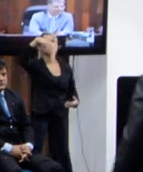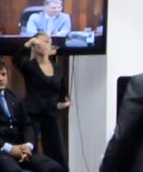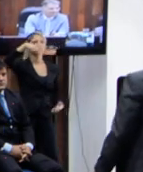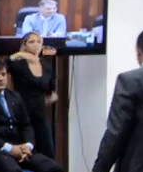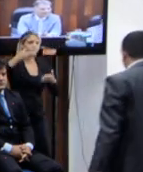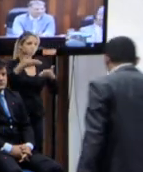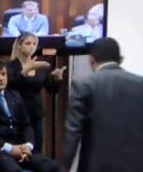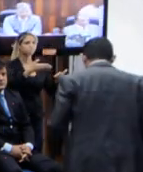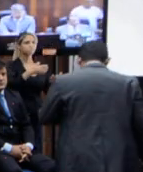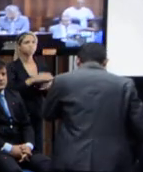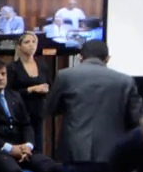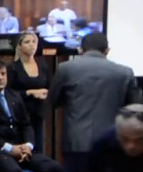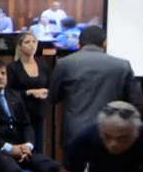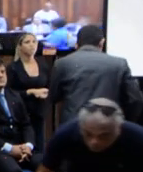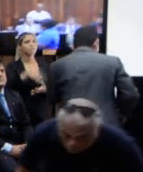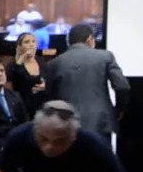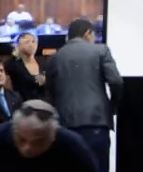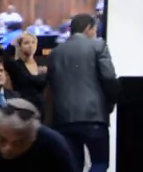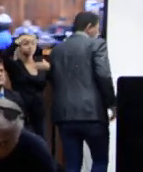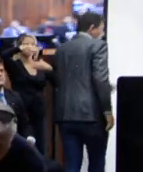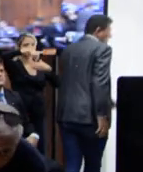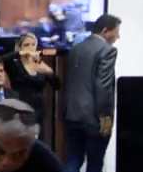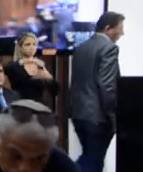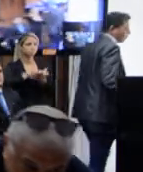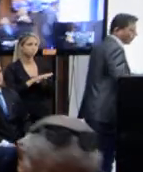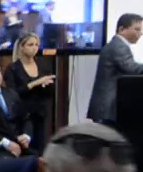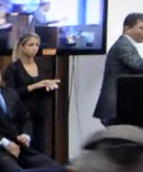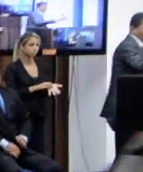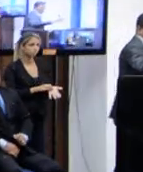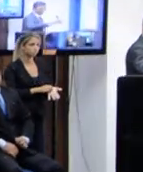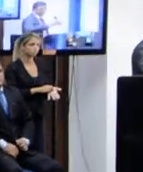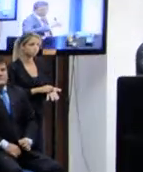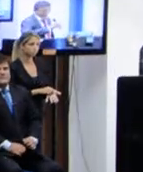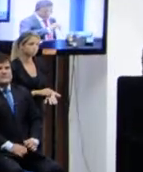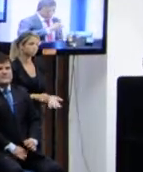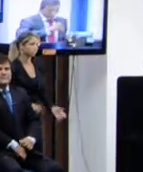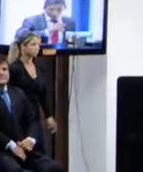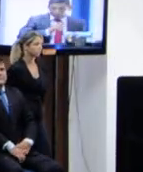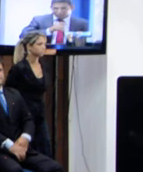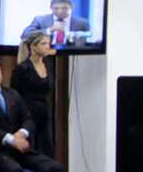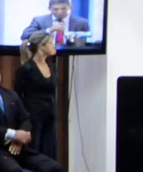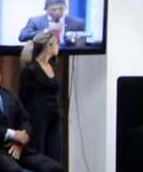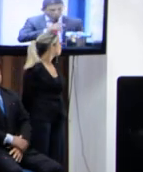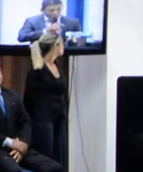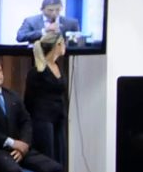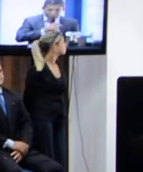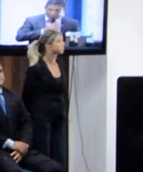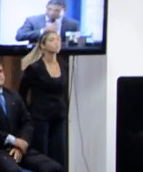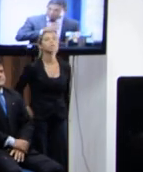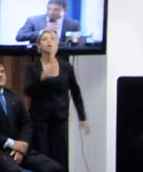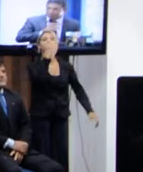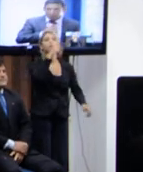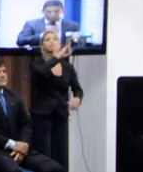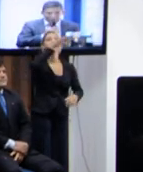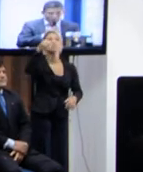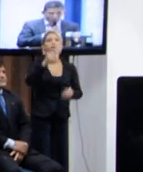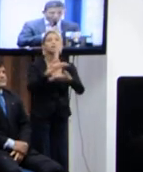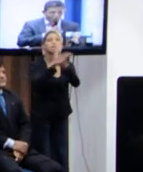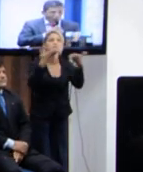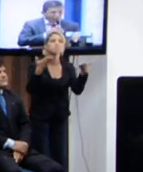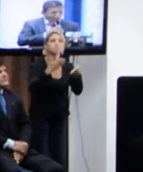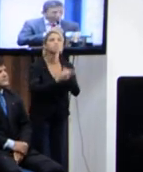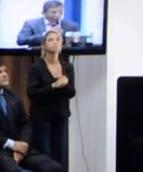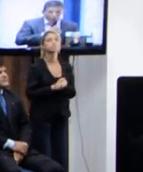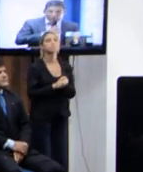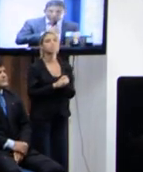Temos 17 hoje, ô glória, né? Hoje que eu sou o prefeito, está aí, o 17 vem tudo. O prefeito veio com 10. Posso deixar